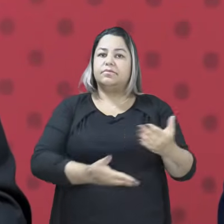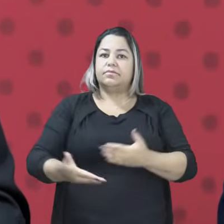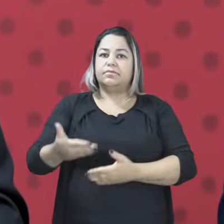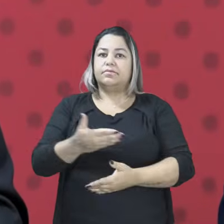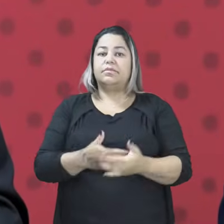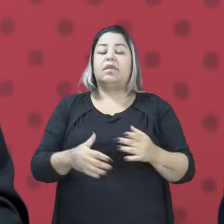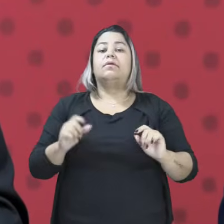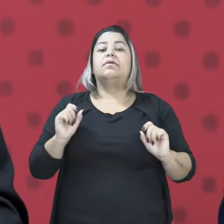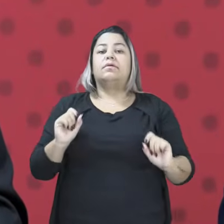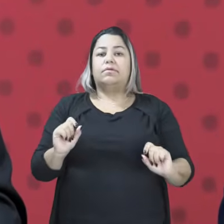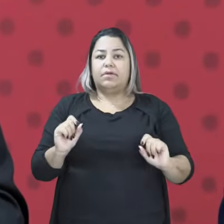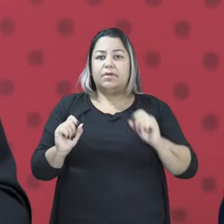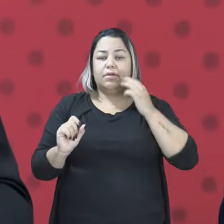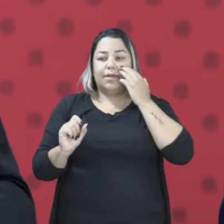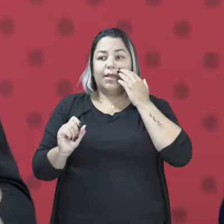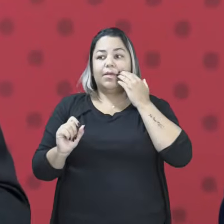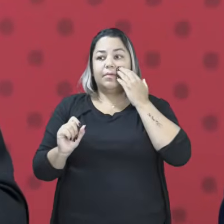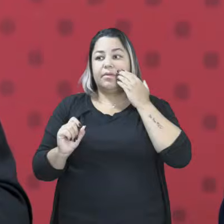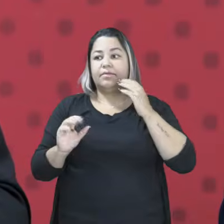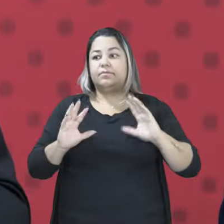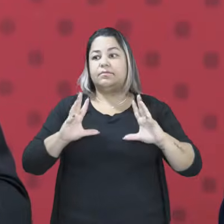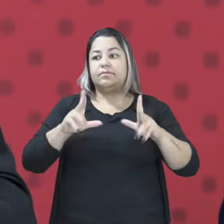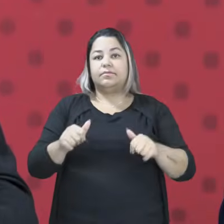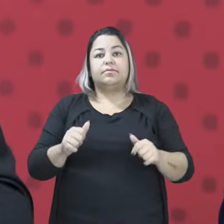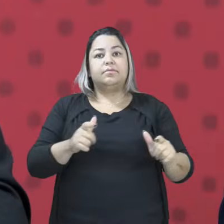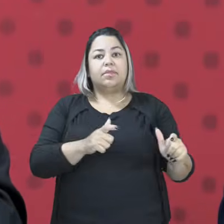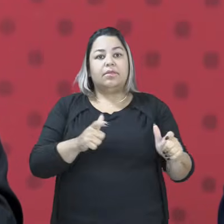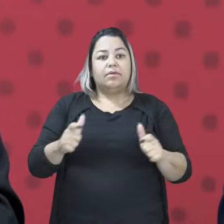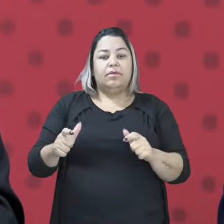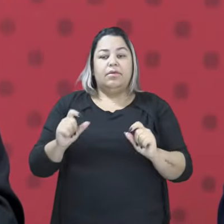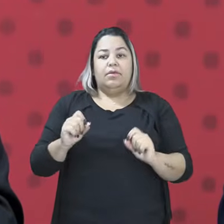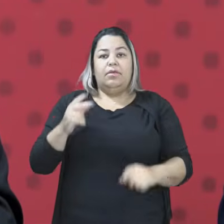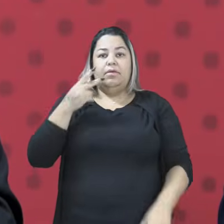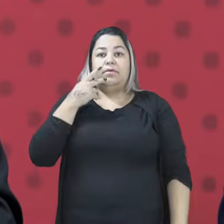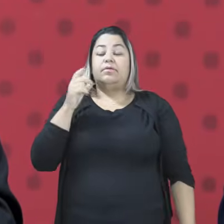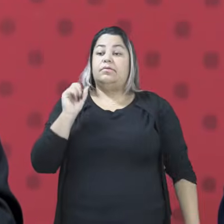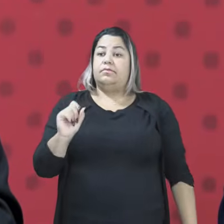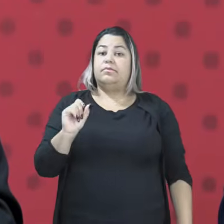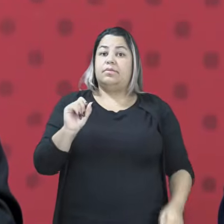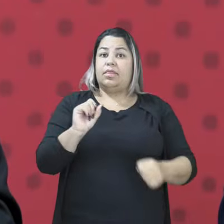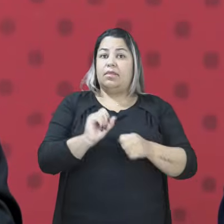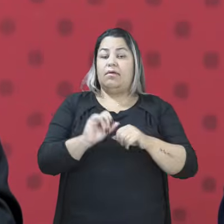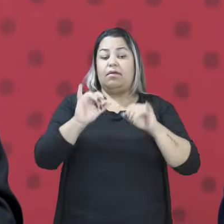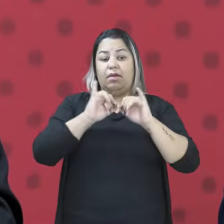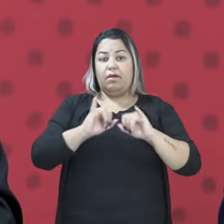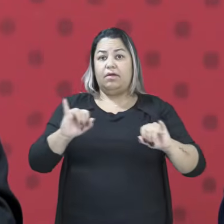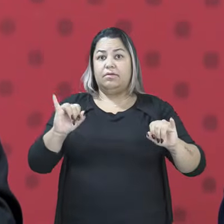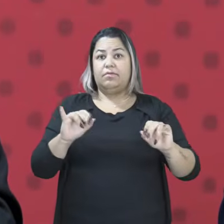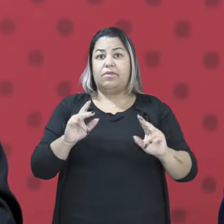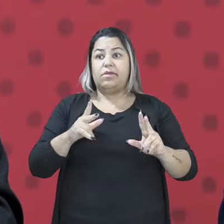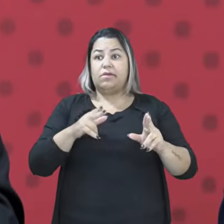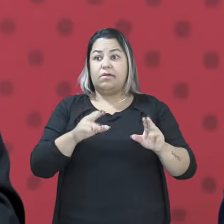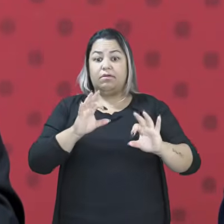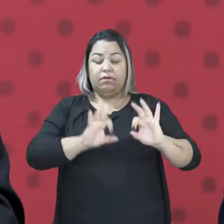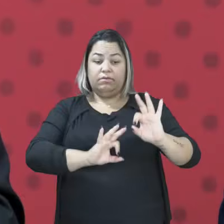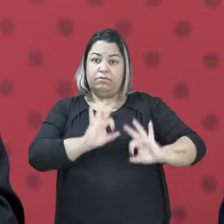digamos, todos os setores progressistas para fazer essa campanha de forma